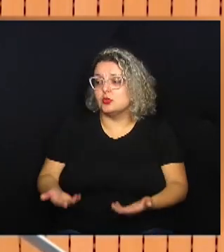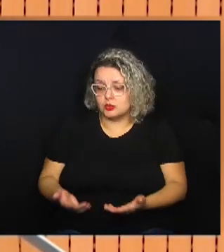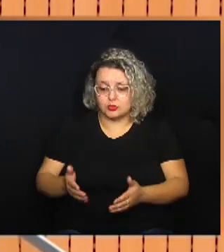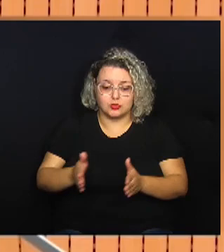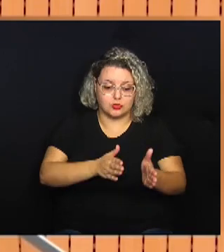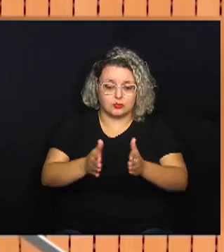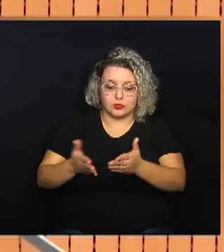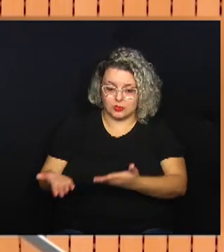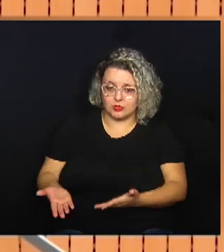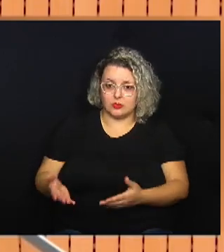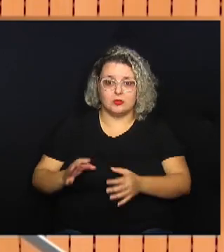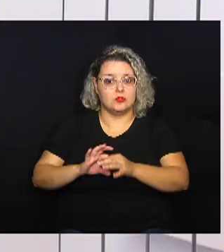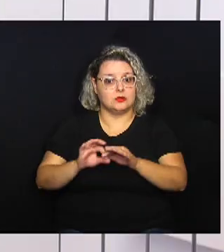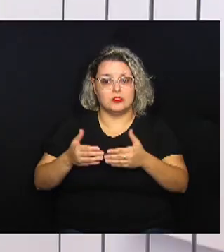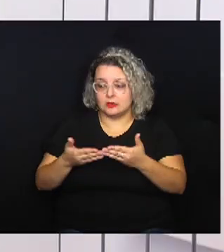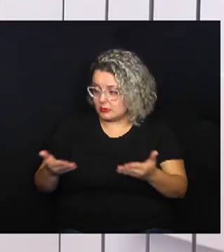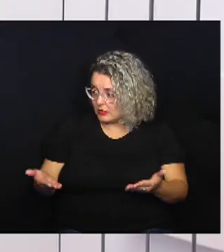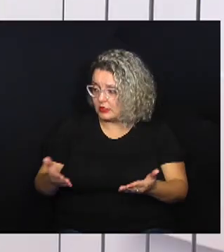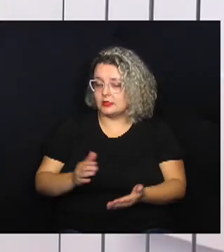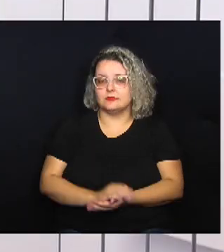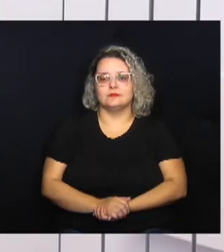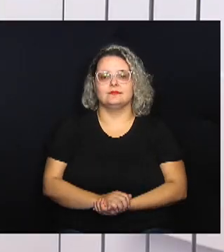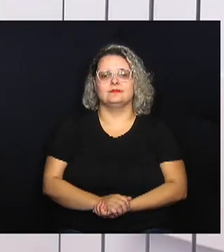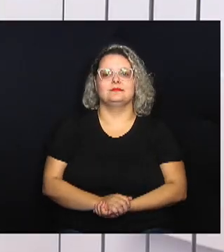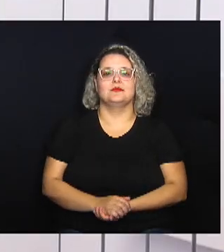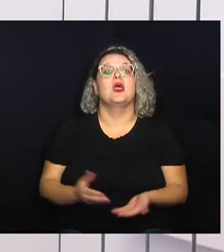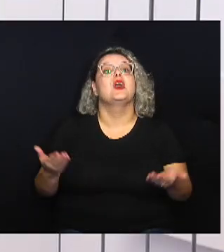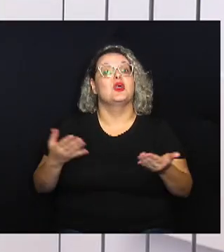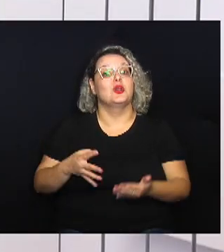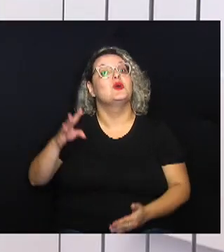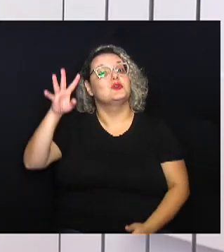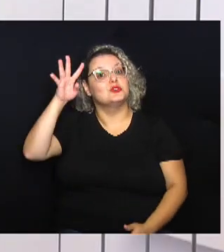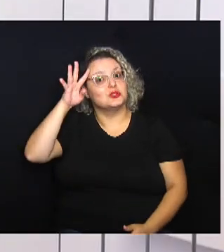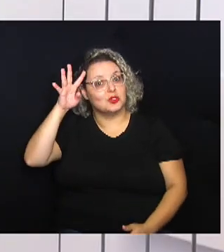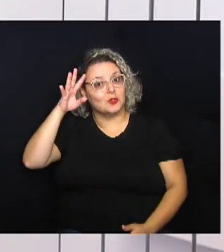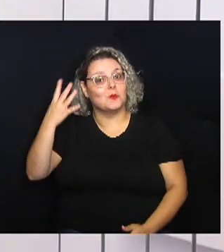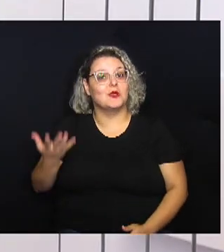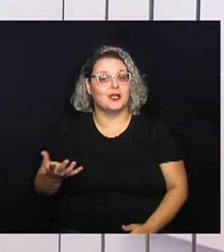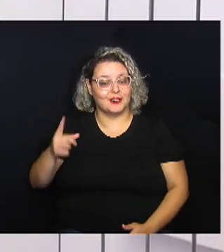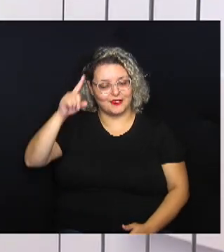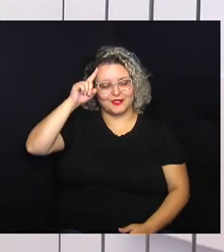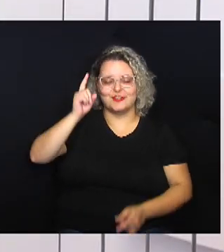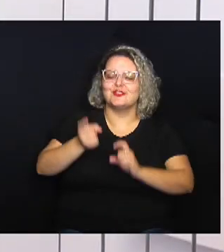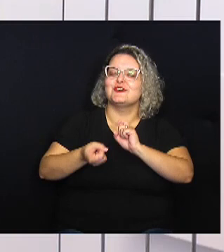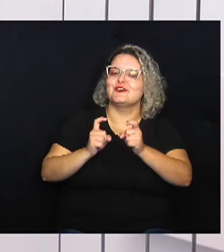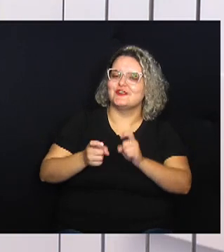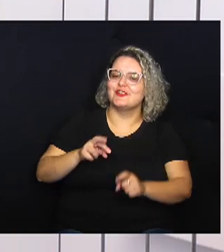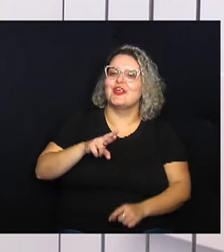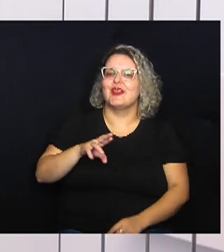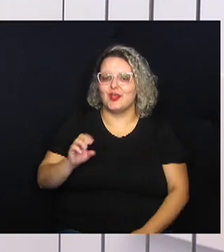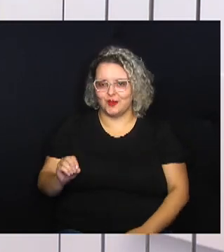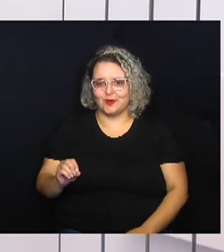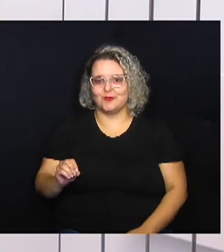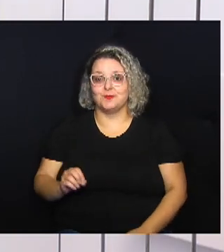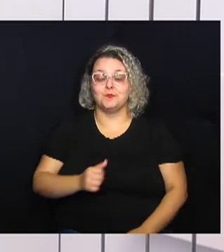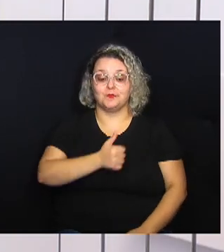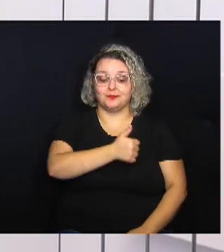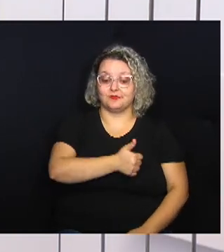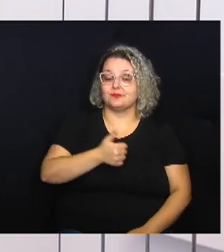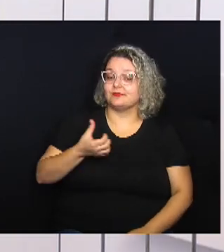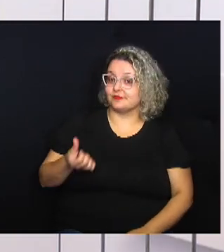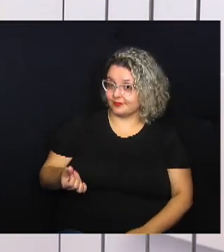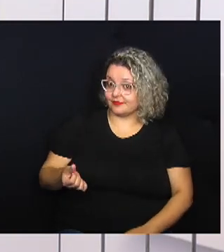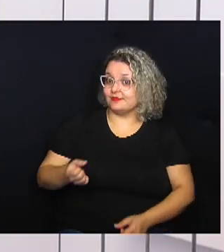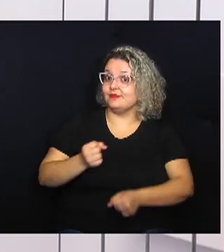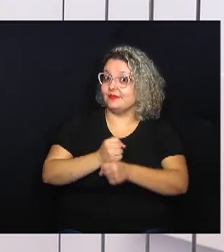eu vou estar disponível E hoje é quarta-feira portanto é dia de reunião ordinária a décima sexta